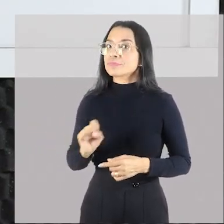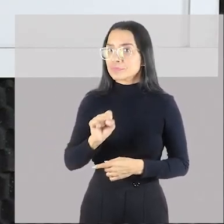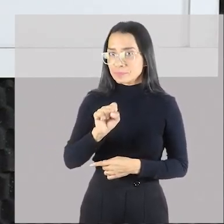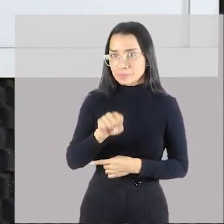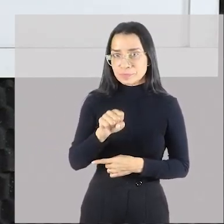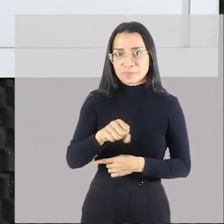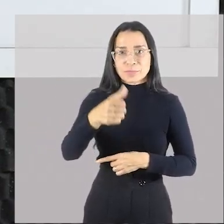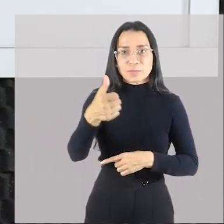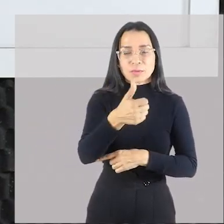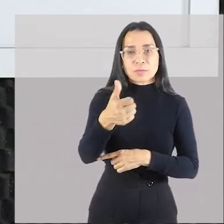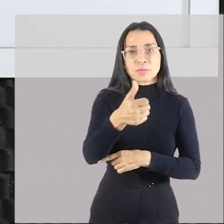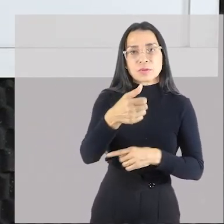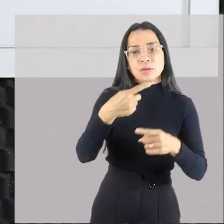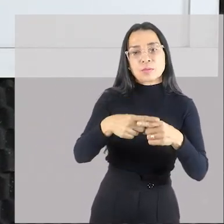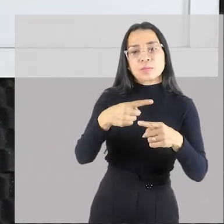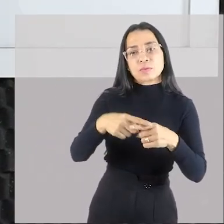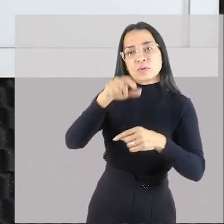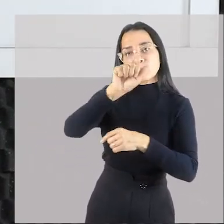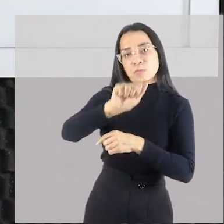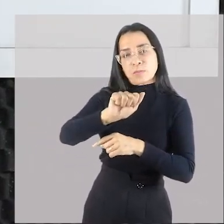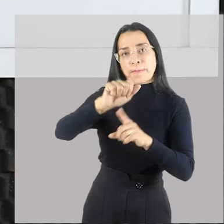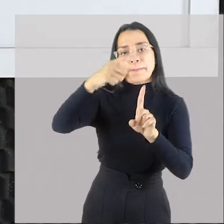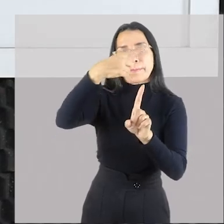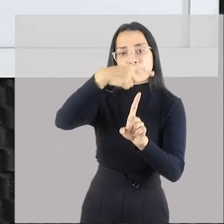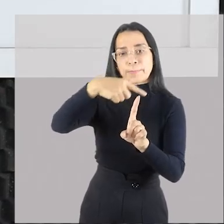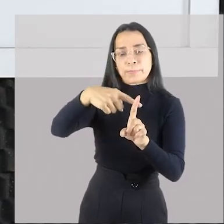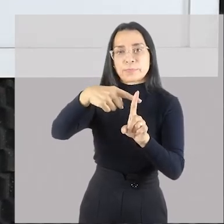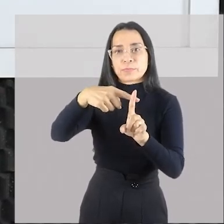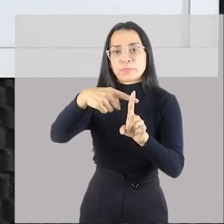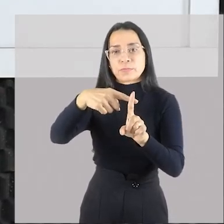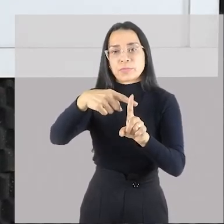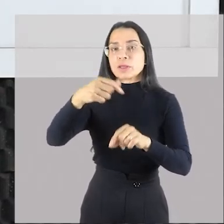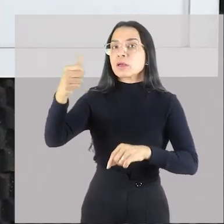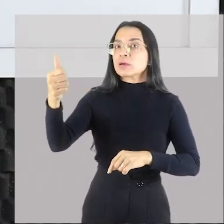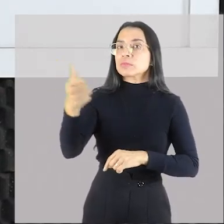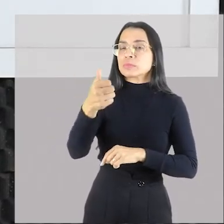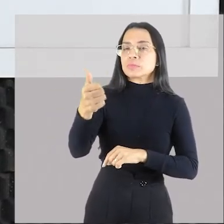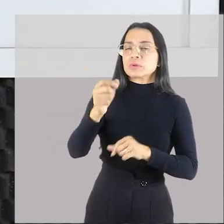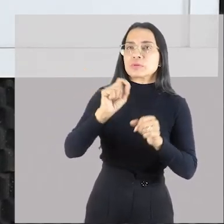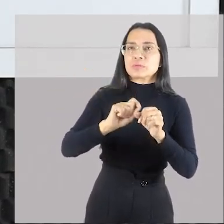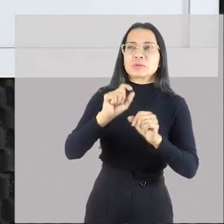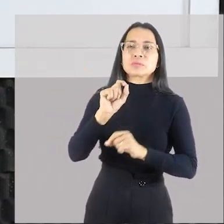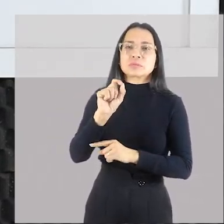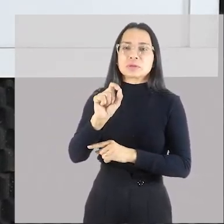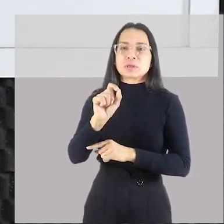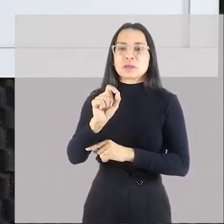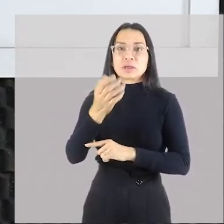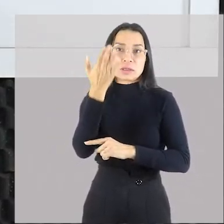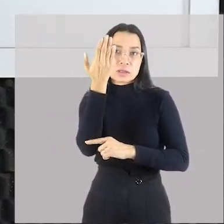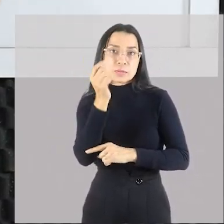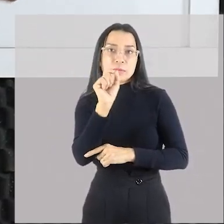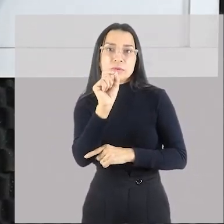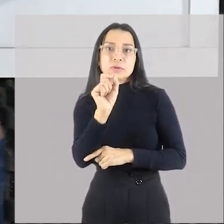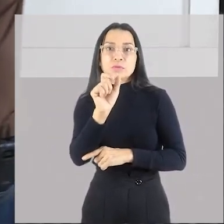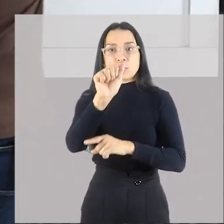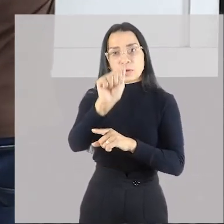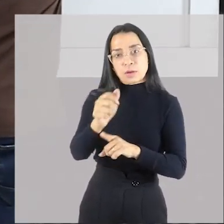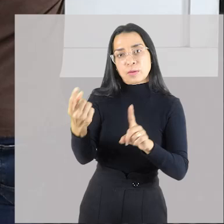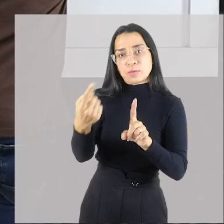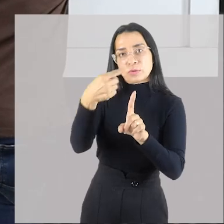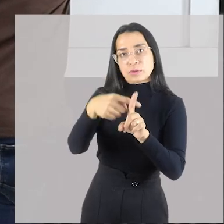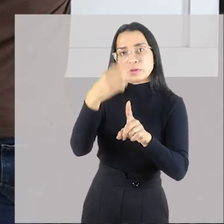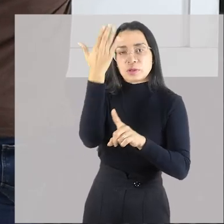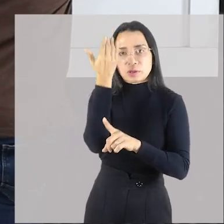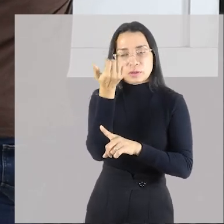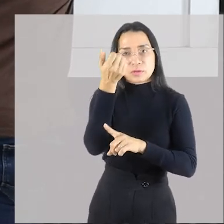quê? Porque o meu a é positivo. Então, primeira coisa, identificar isso. Meu a é positivo, eu já sei que eu